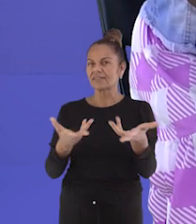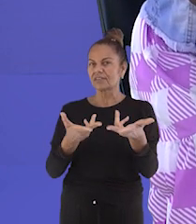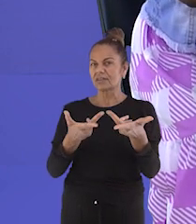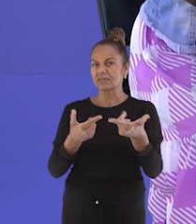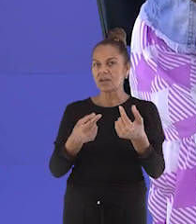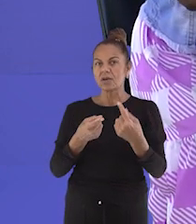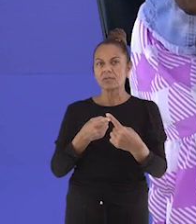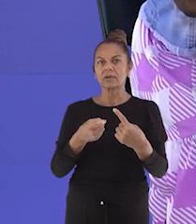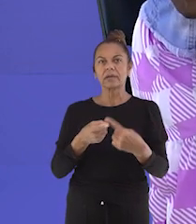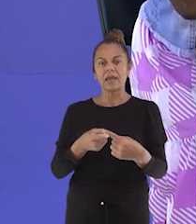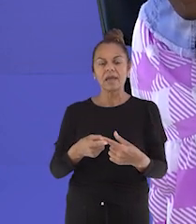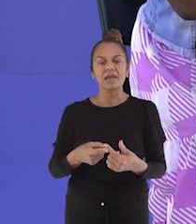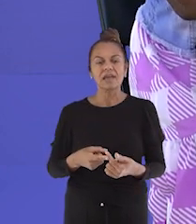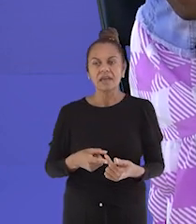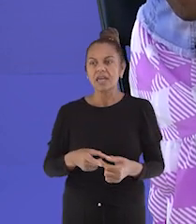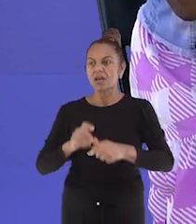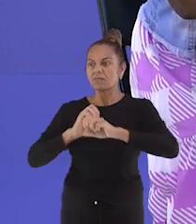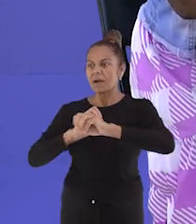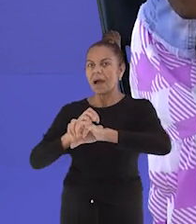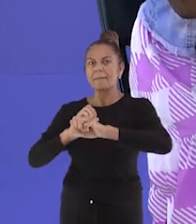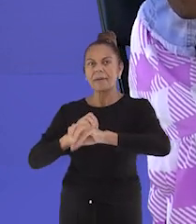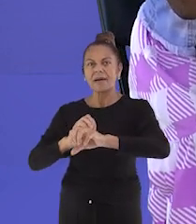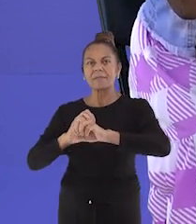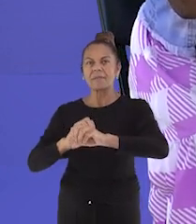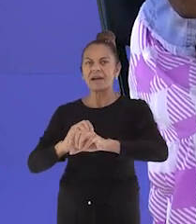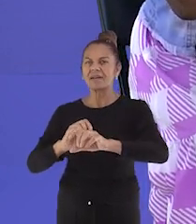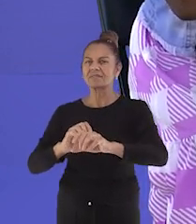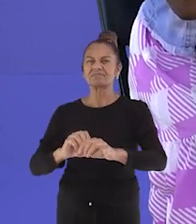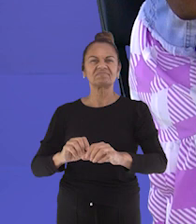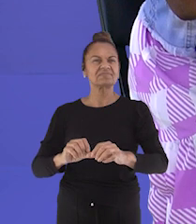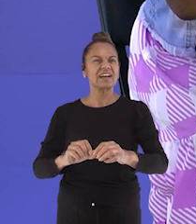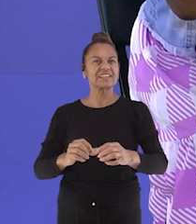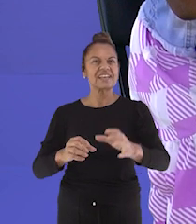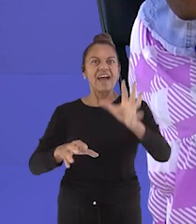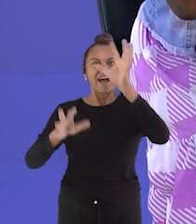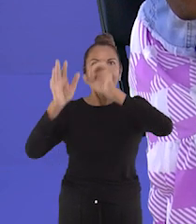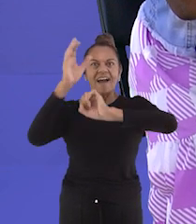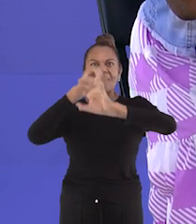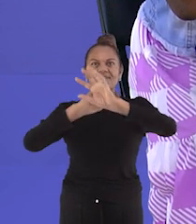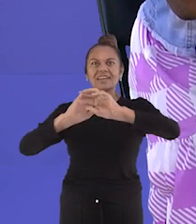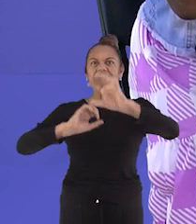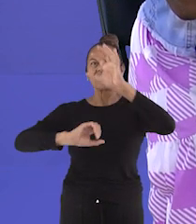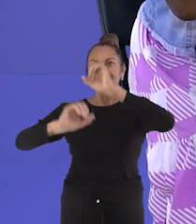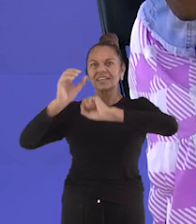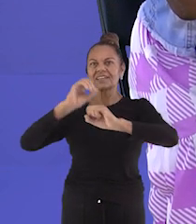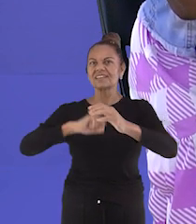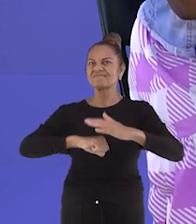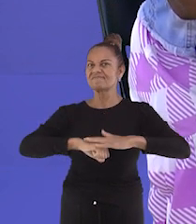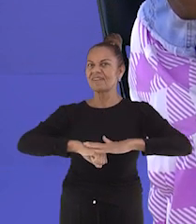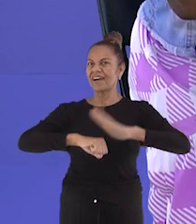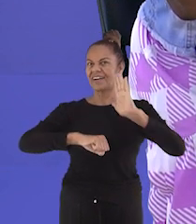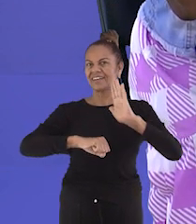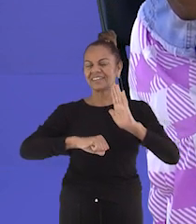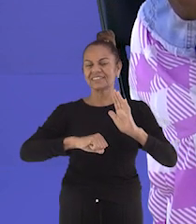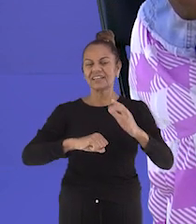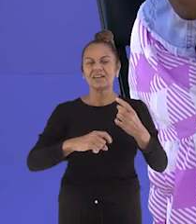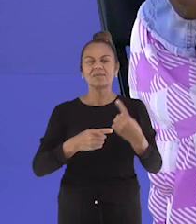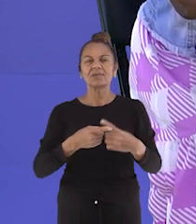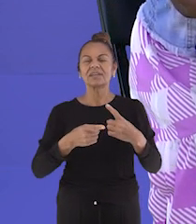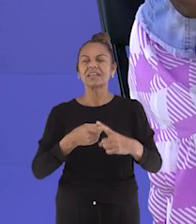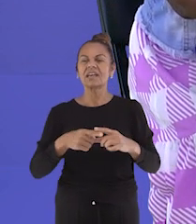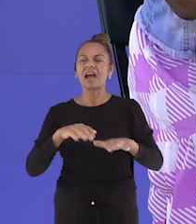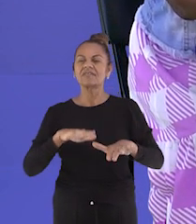muito mais aprendizado do que talvez ensino. Porque as que buscavam, elas não tinham o entendimento